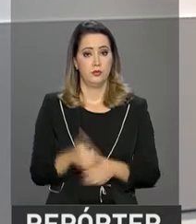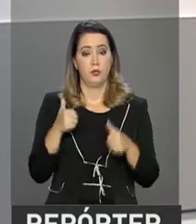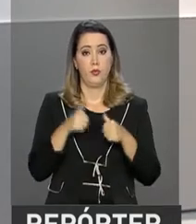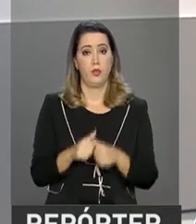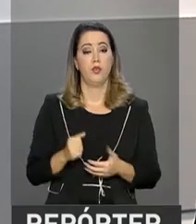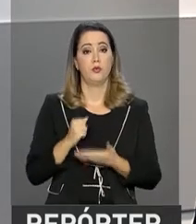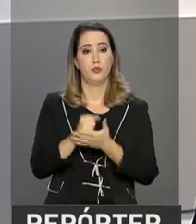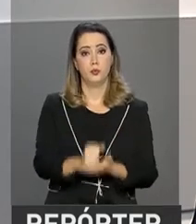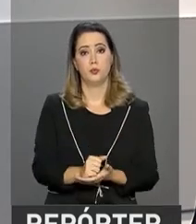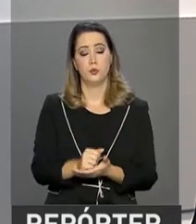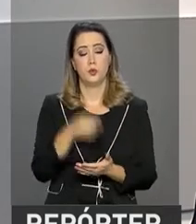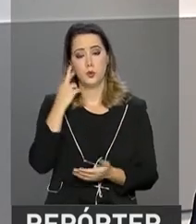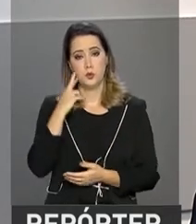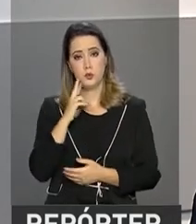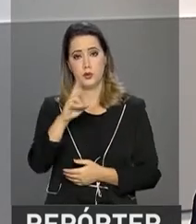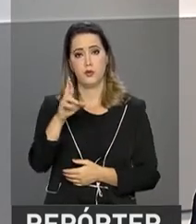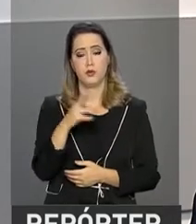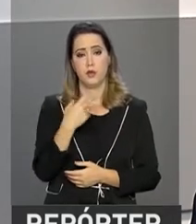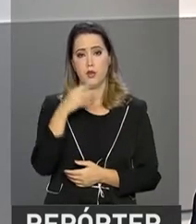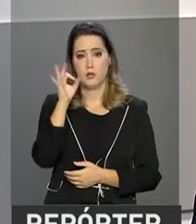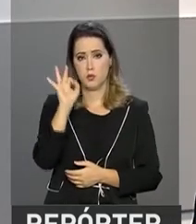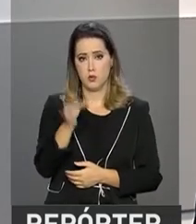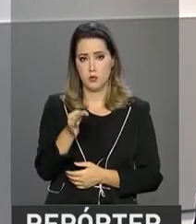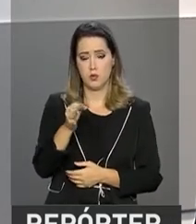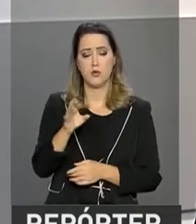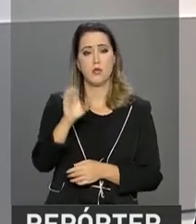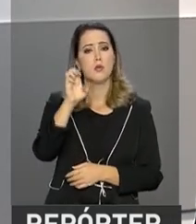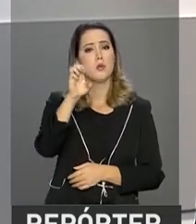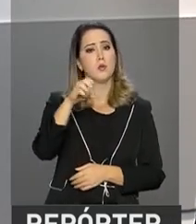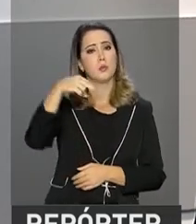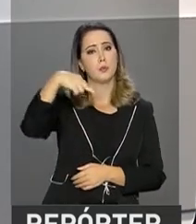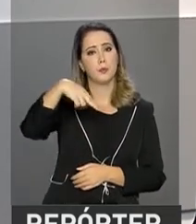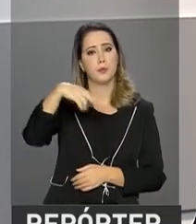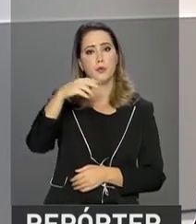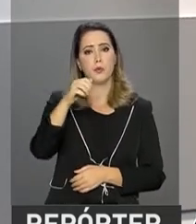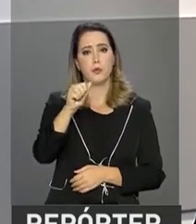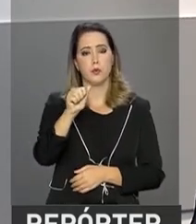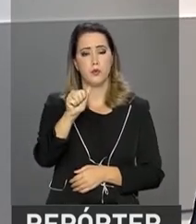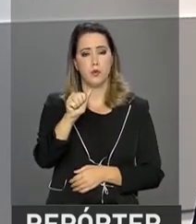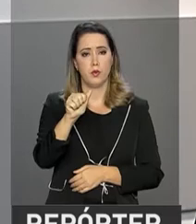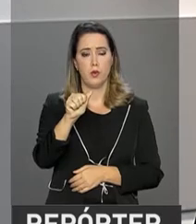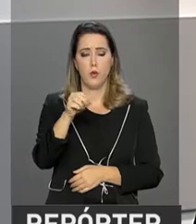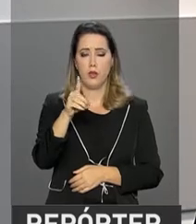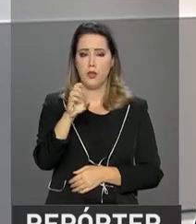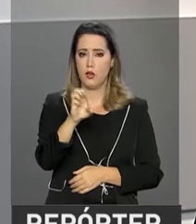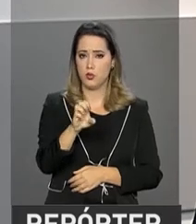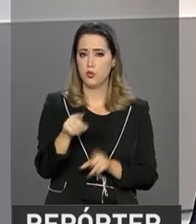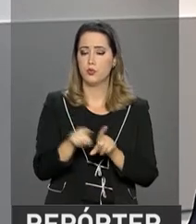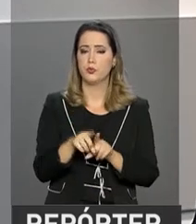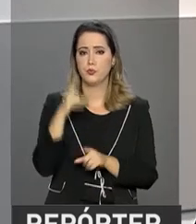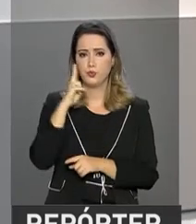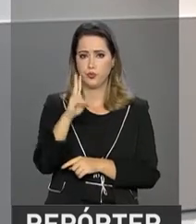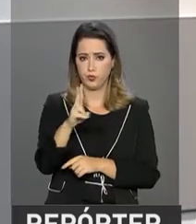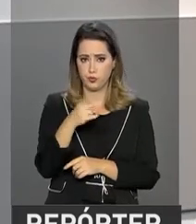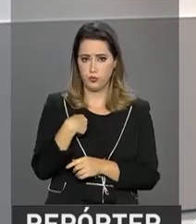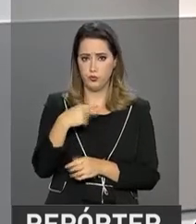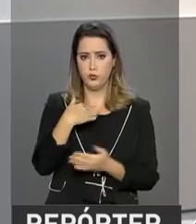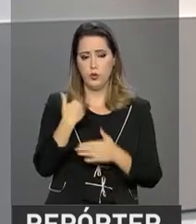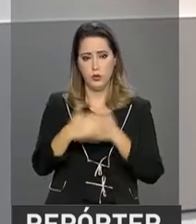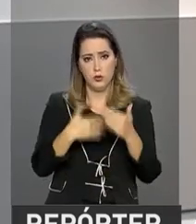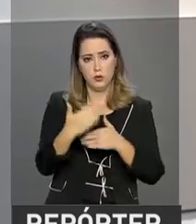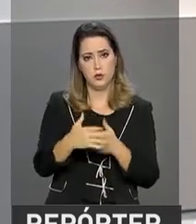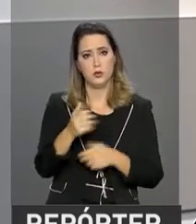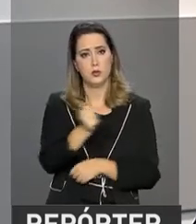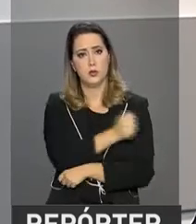consulta o gabarito oficial tchau do exame nacional de desempenho de estudantes enade que avalia o rendimento dos alunos do ensino superior